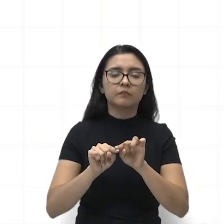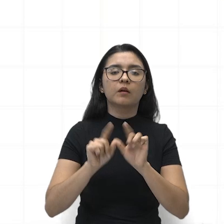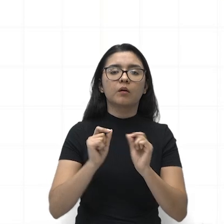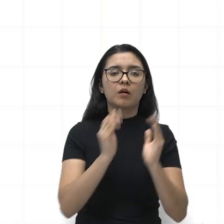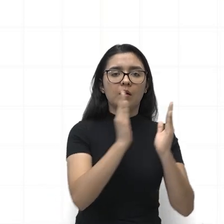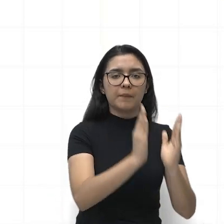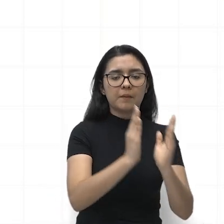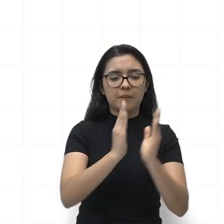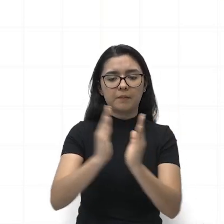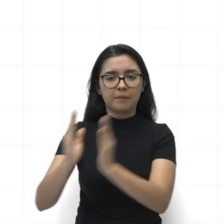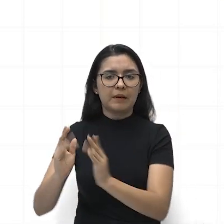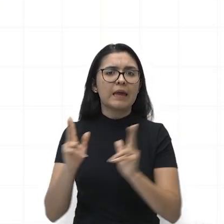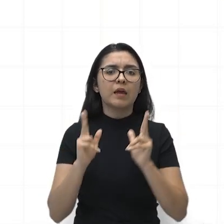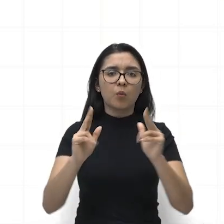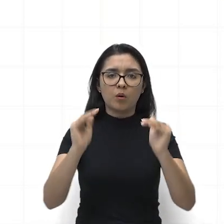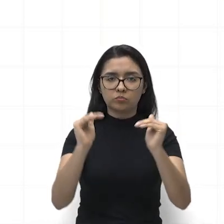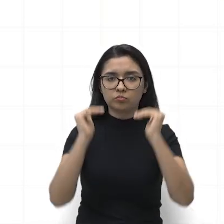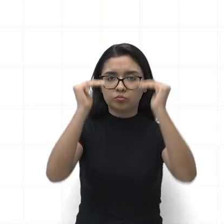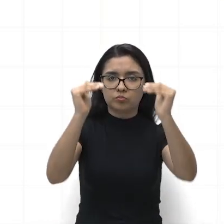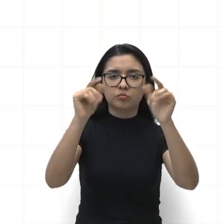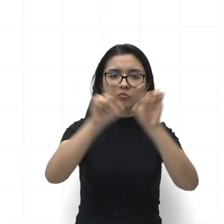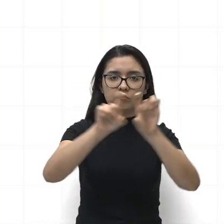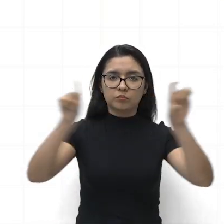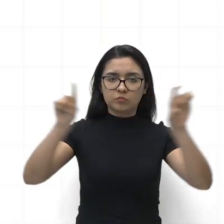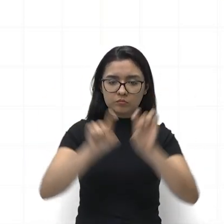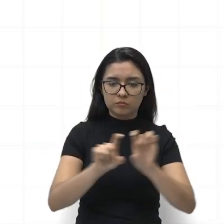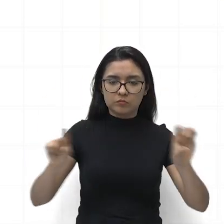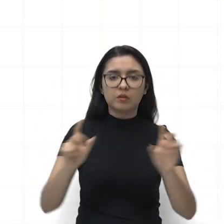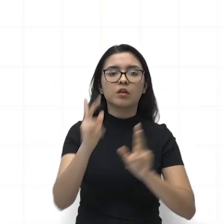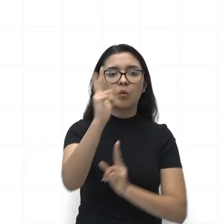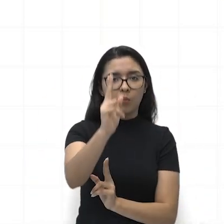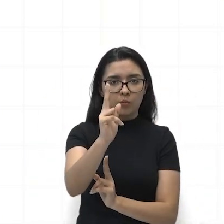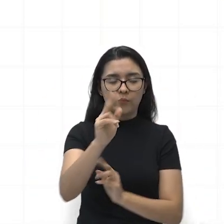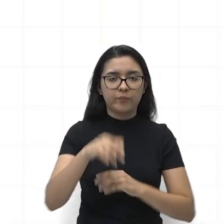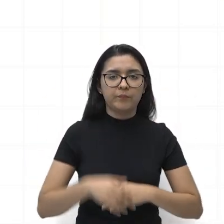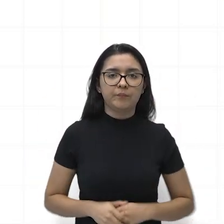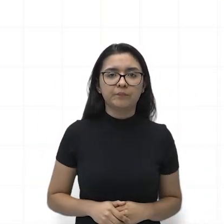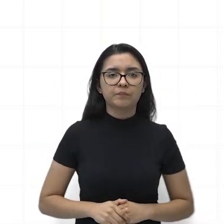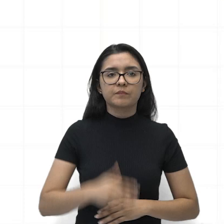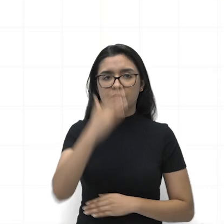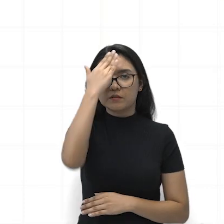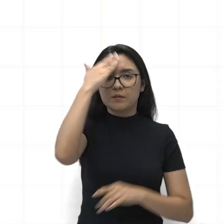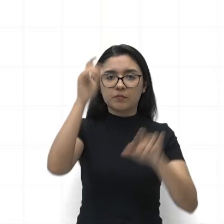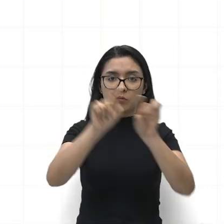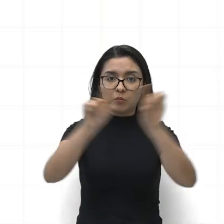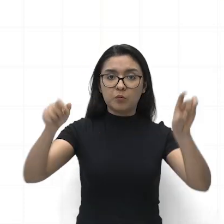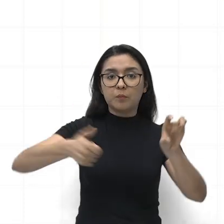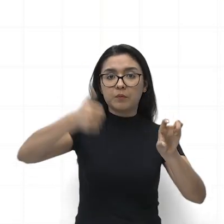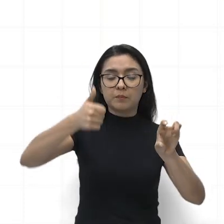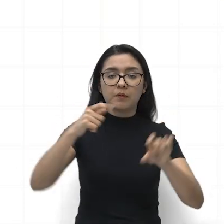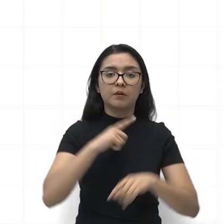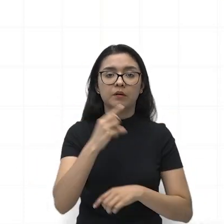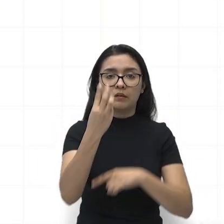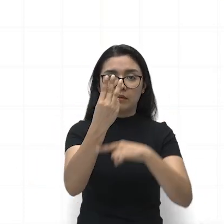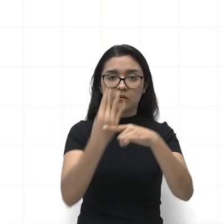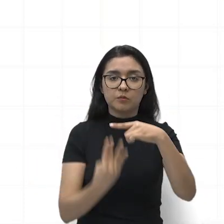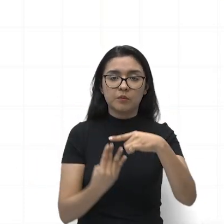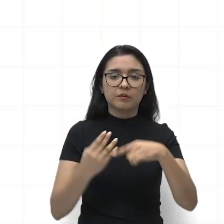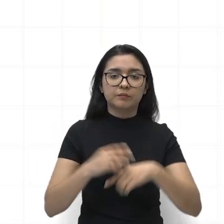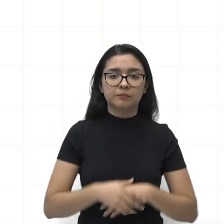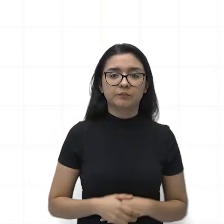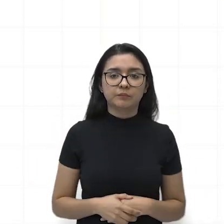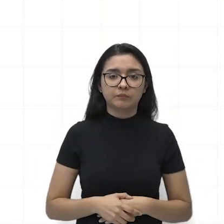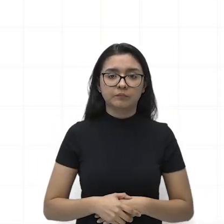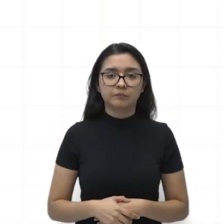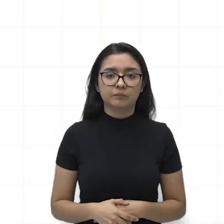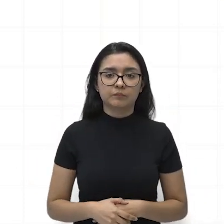do mesmo tamanho desse retângulo que o de cima. Nós já sabemos que o retângulo de cima ele representa 3/4. Eu preciso colocar bem aqui para a gente